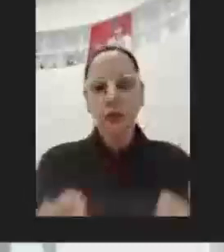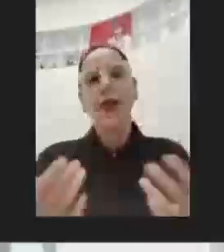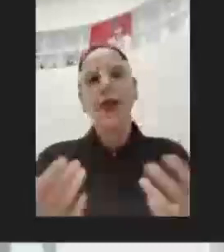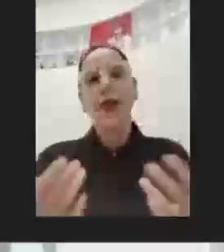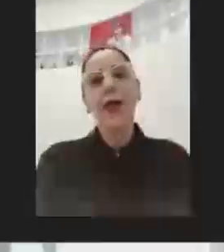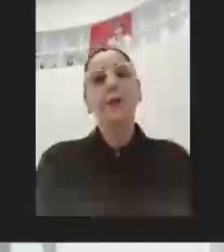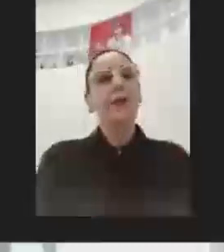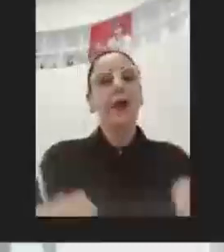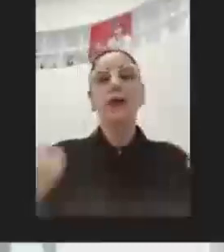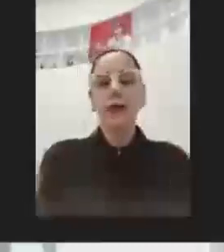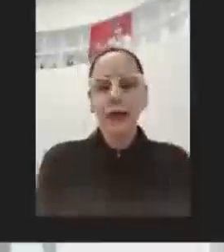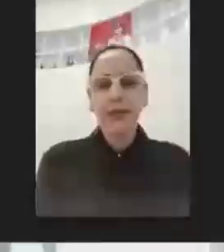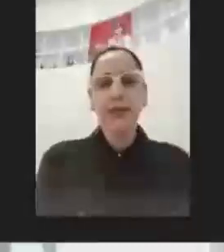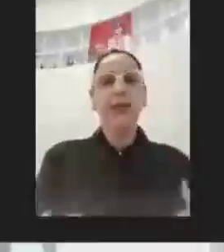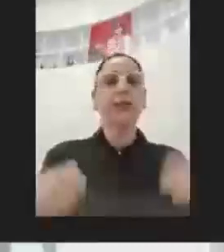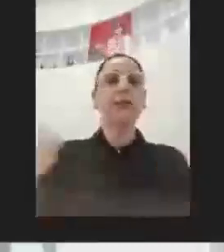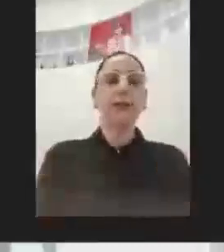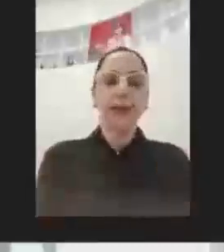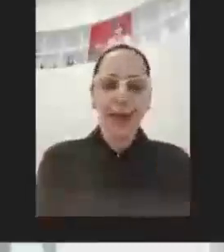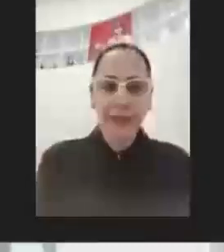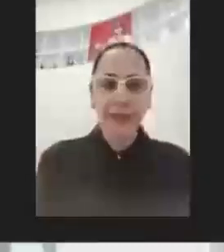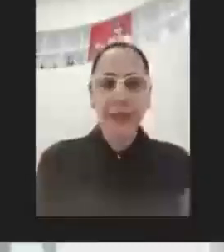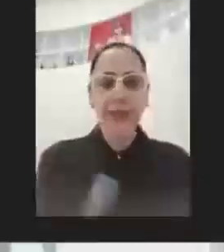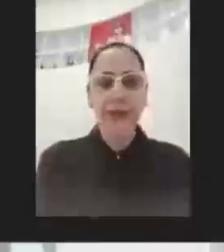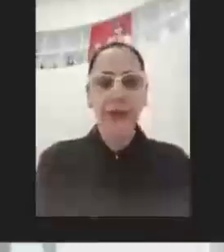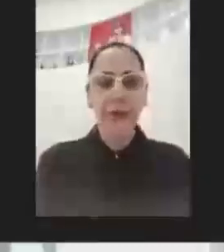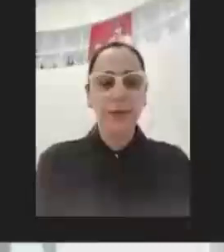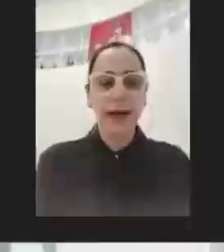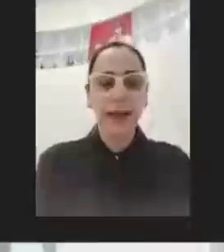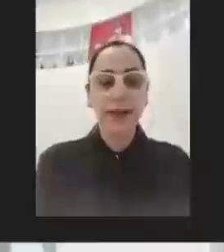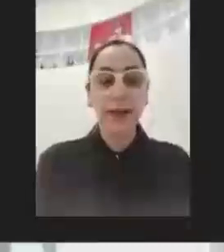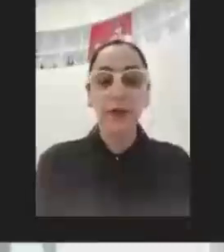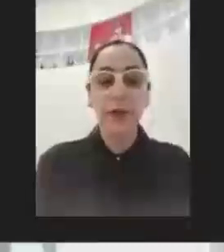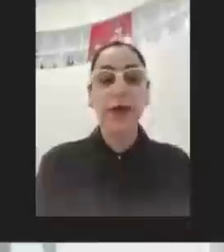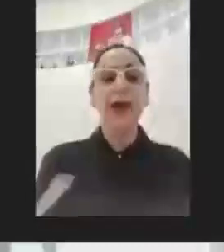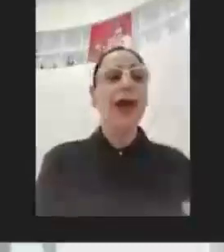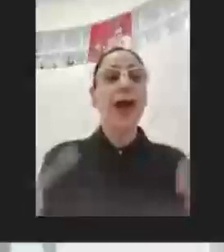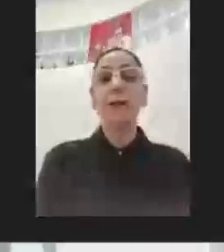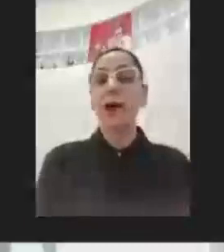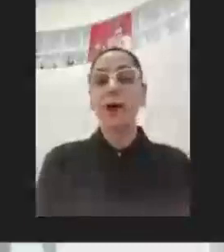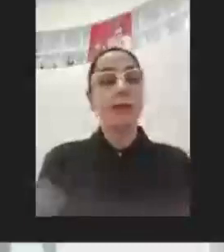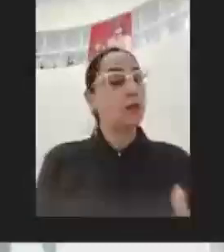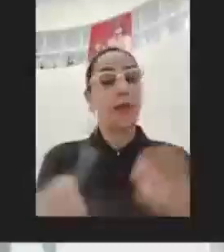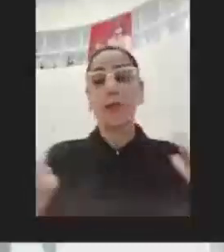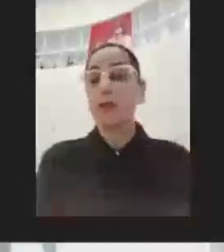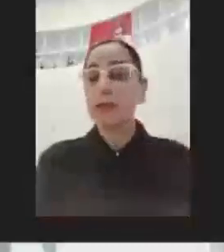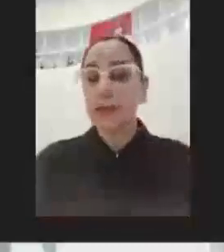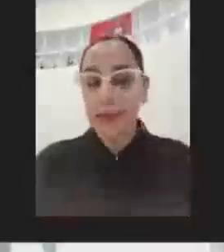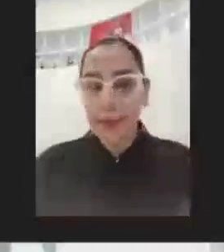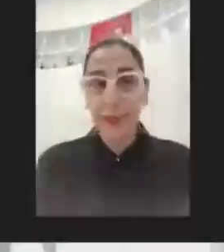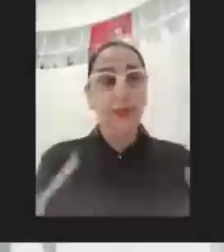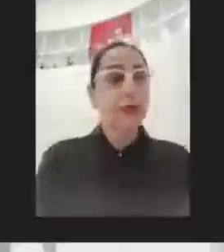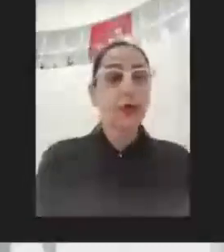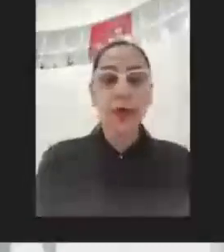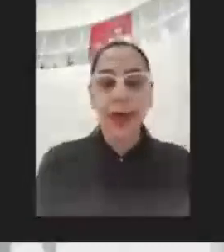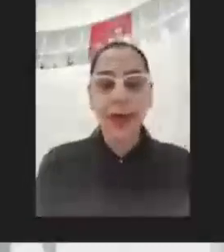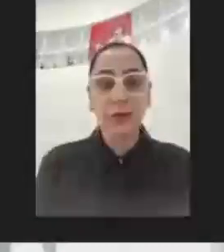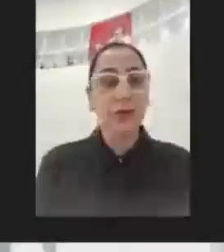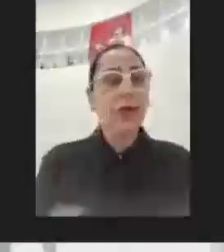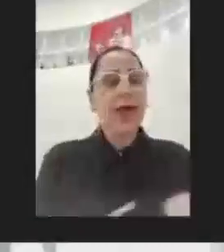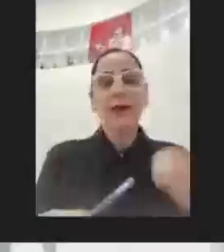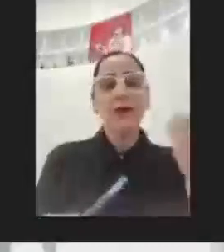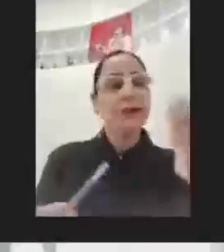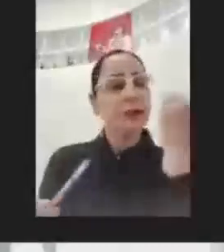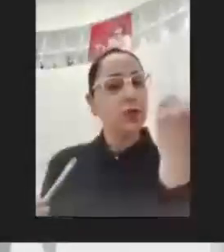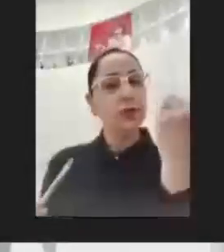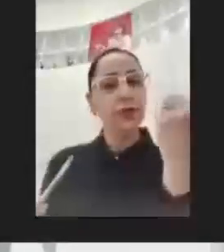uma fórmula, estimular ela a ordenhar esse leite, a ofertar esse leite da forma mais segura. A mãe tem um amigo